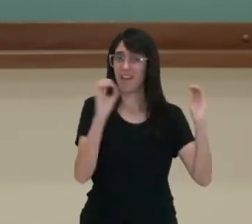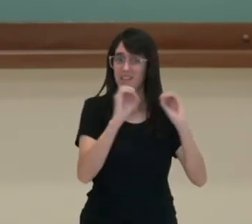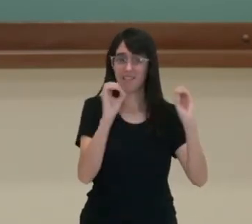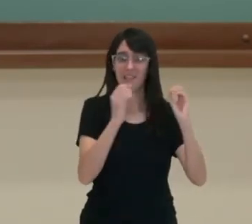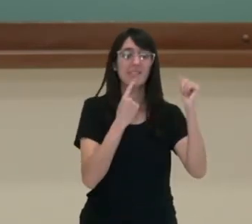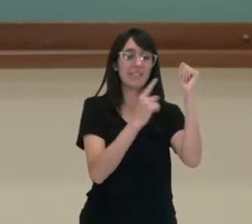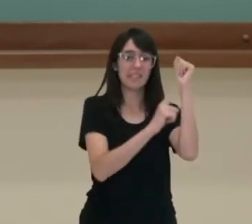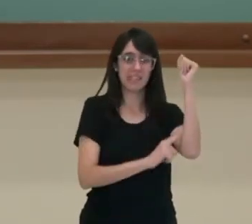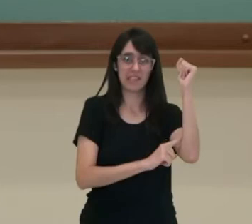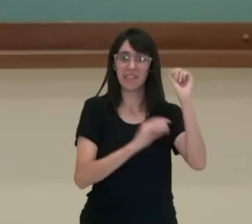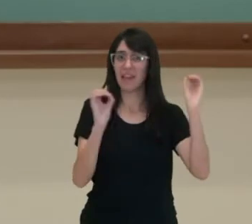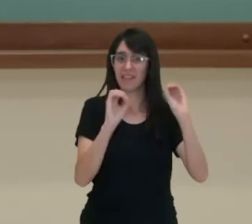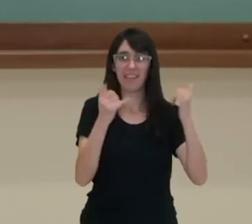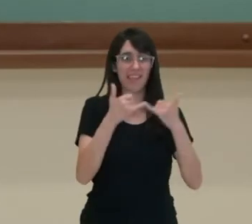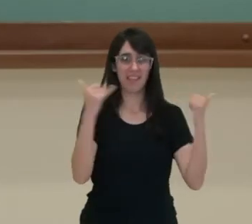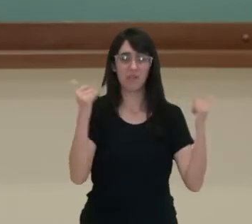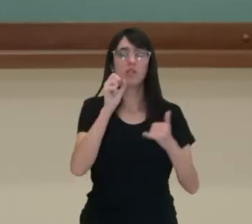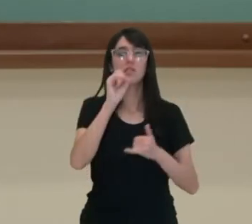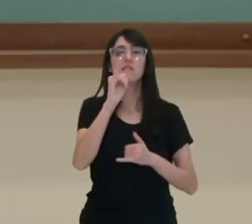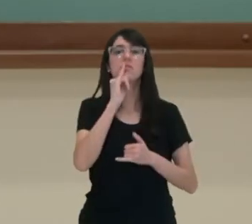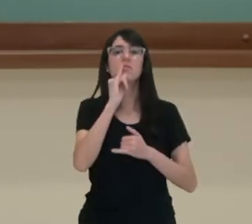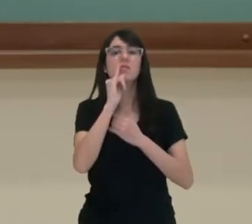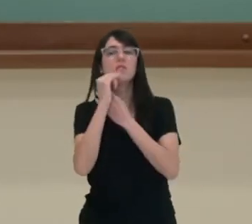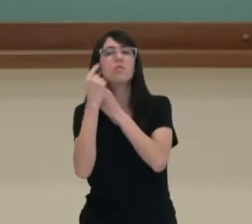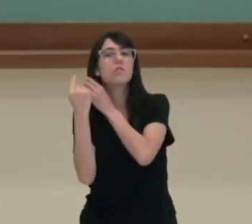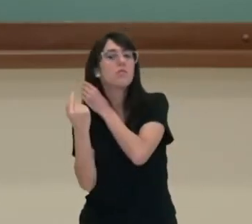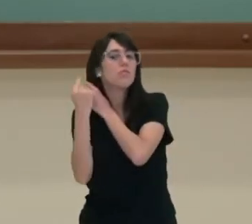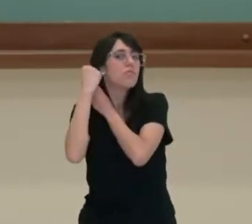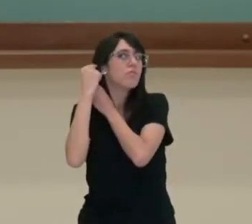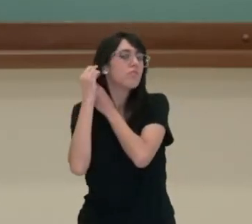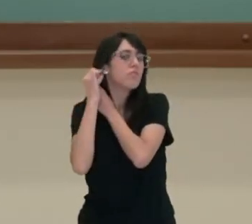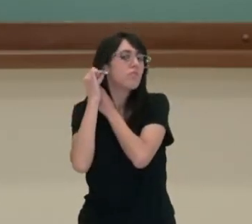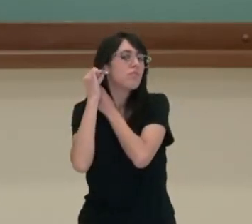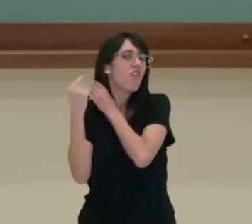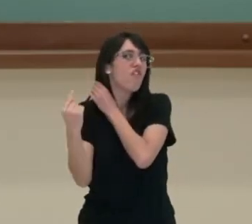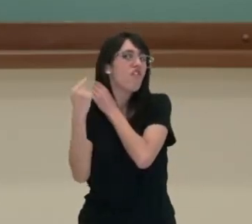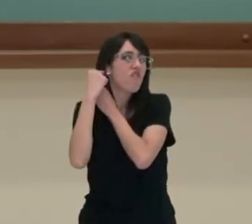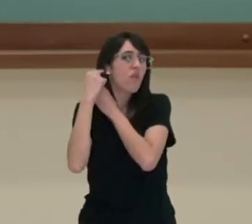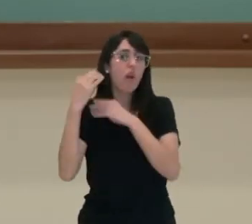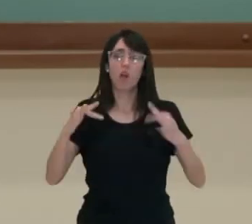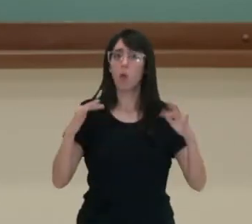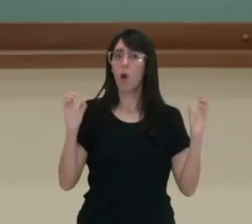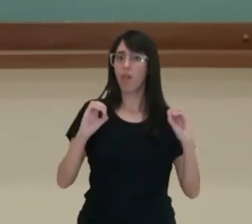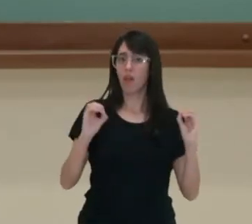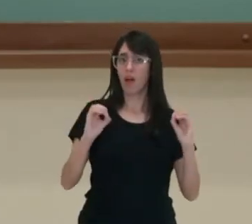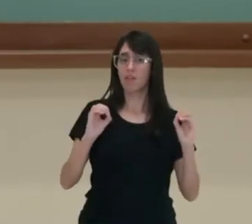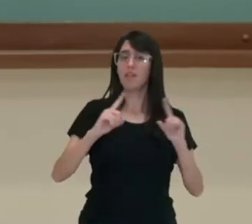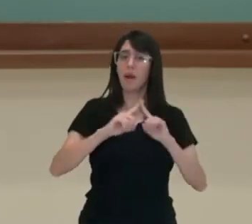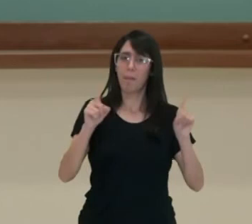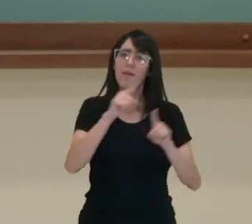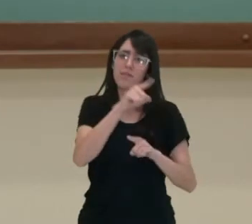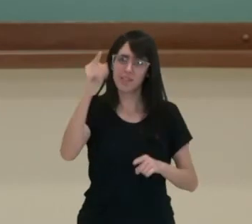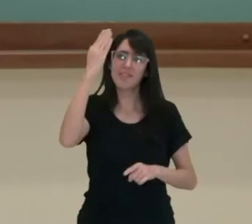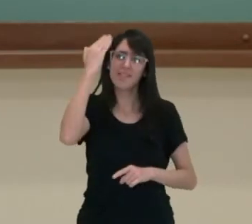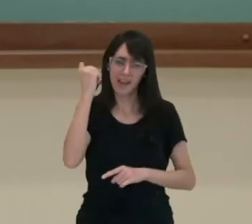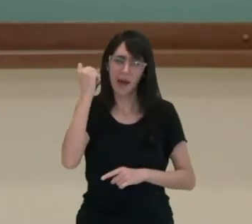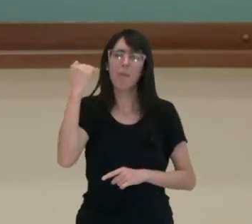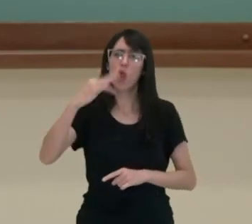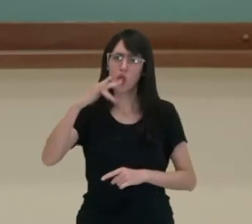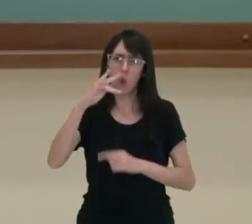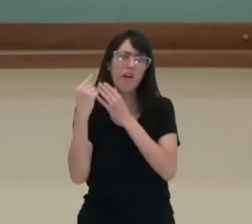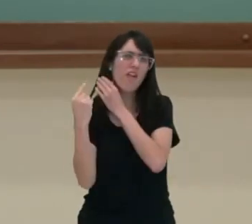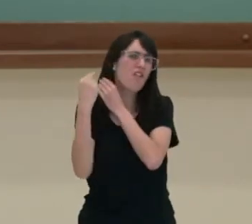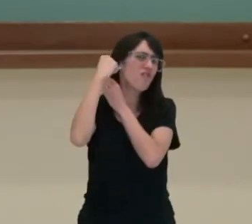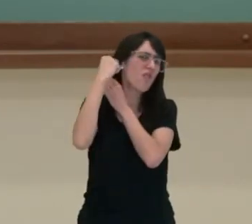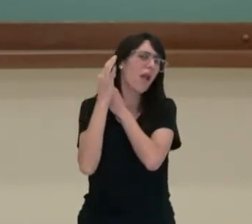nem inervação, a gente furasse a orelha na cartilagem, não ia doer. Mas se alguém furou a orelha na cartilagem, sabe que dói. Então, por que